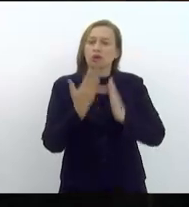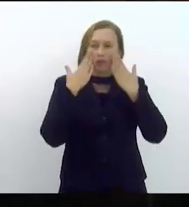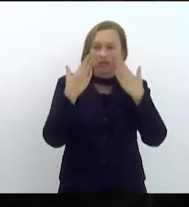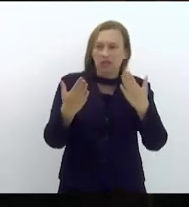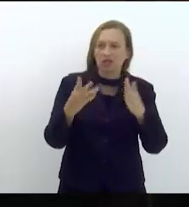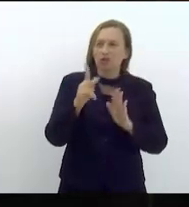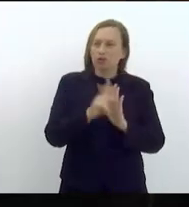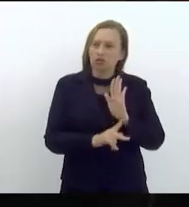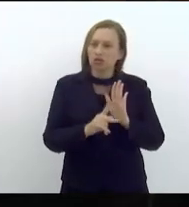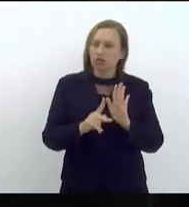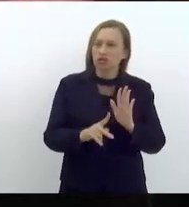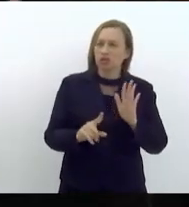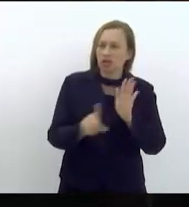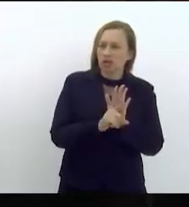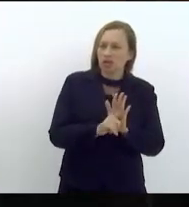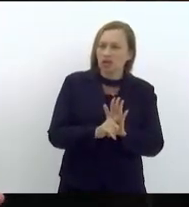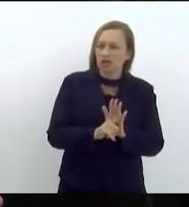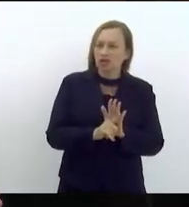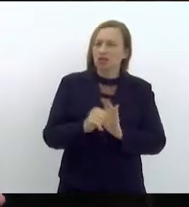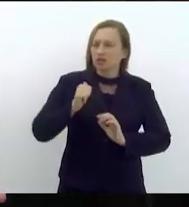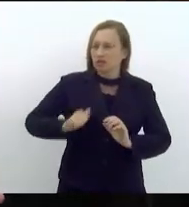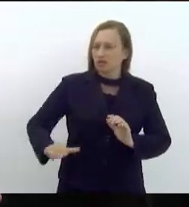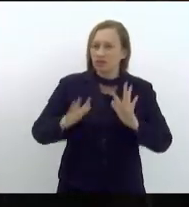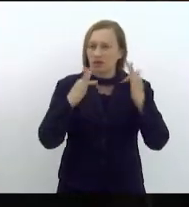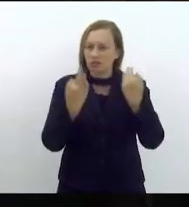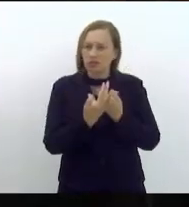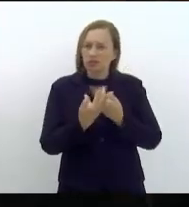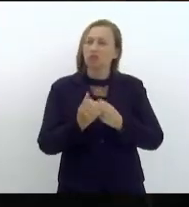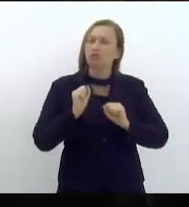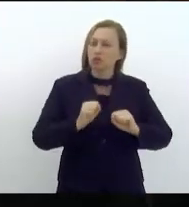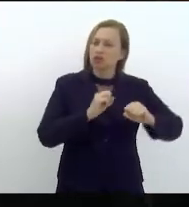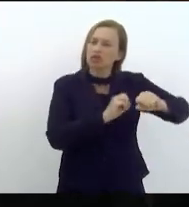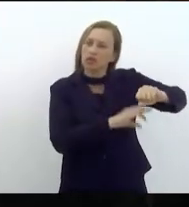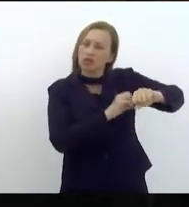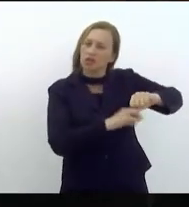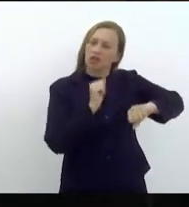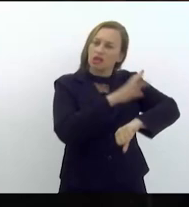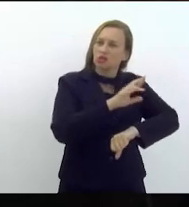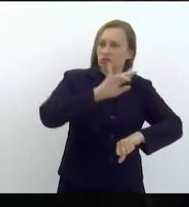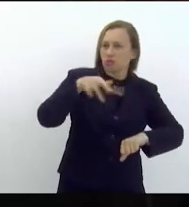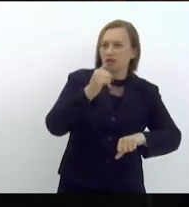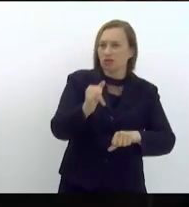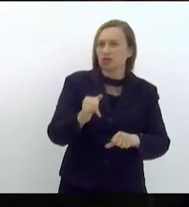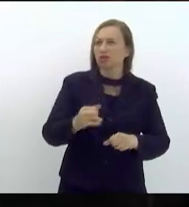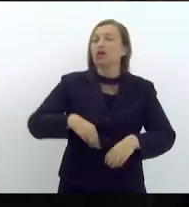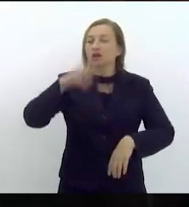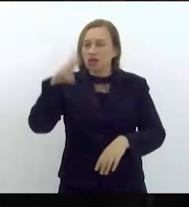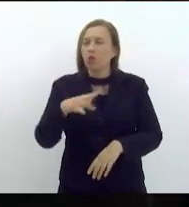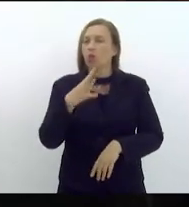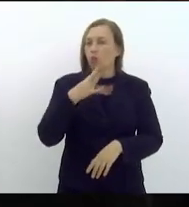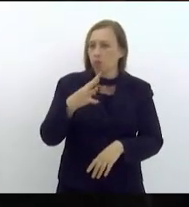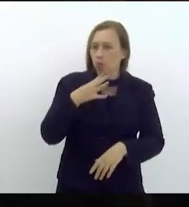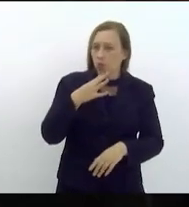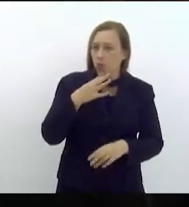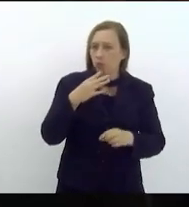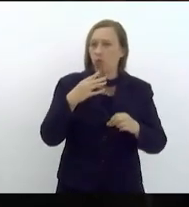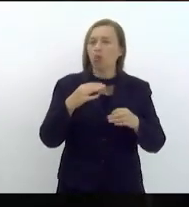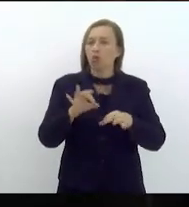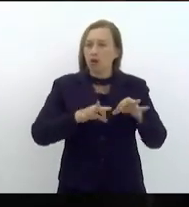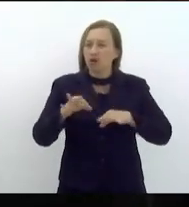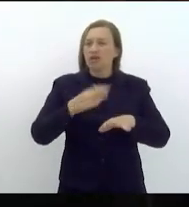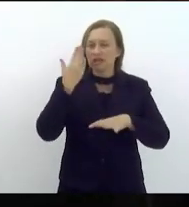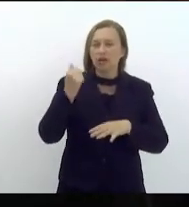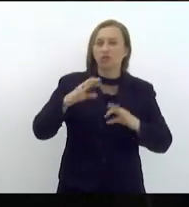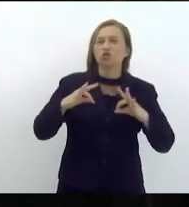garantir que quem recebe Bolsa Família possa receber o super RJ quem conhece os programas de transferência de renda nas nossas cidades sabe que toda a